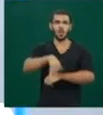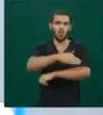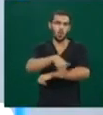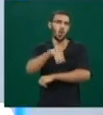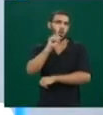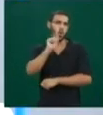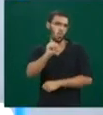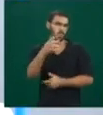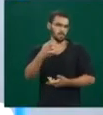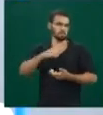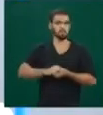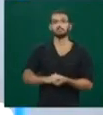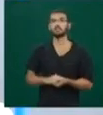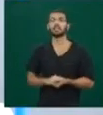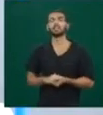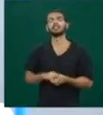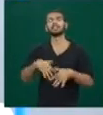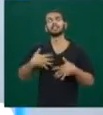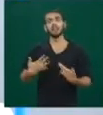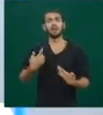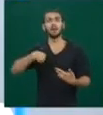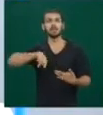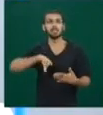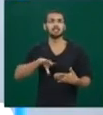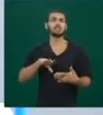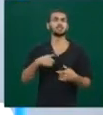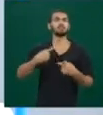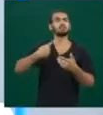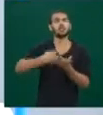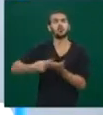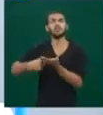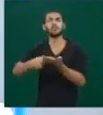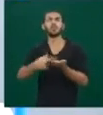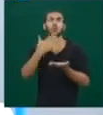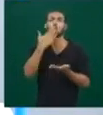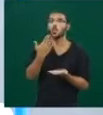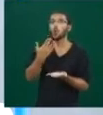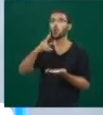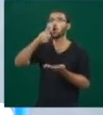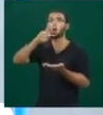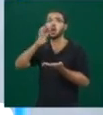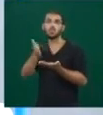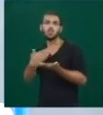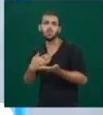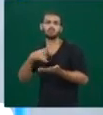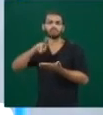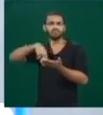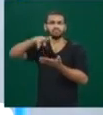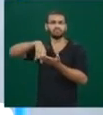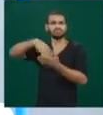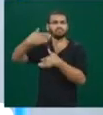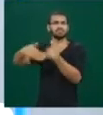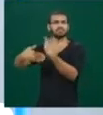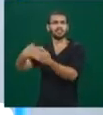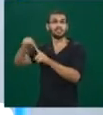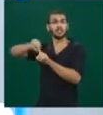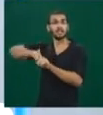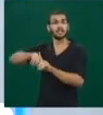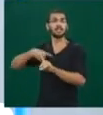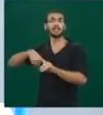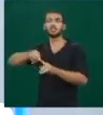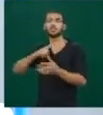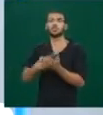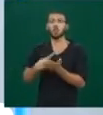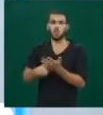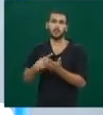Bernardes. E aí nós combinamos mensalmente qual será o livro que todos vão ler ao longo do mês, né? A gente normalmente combina